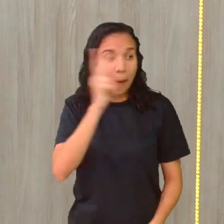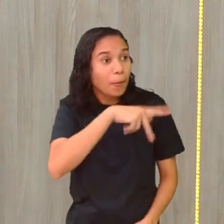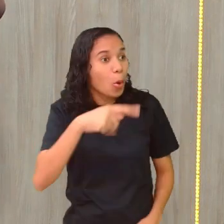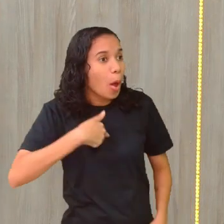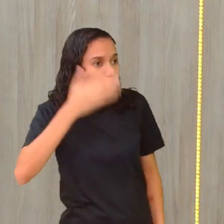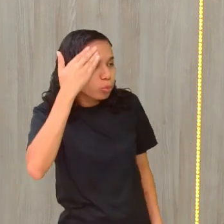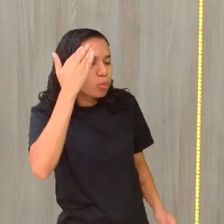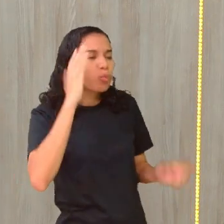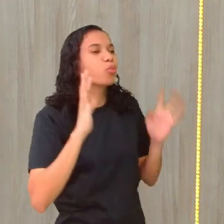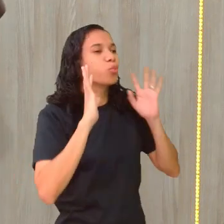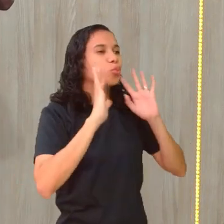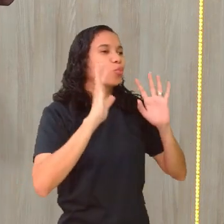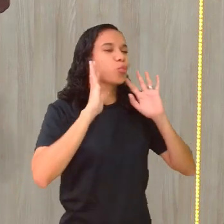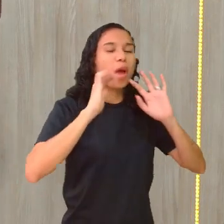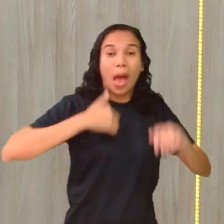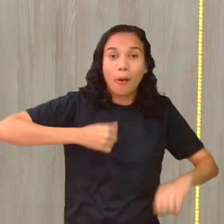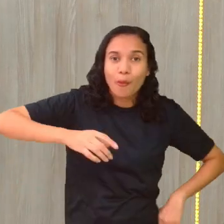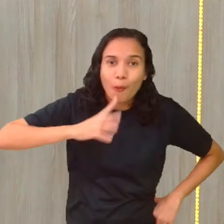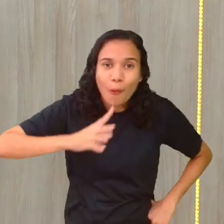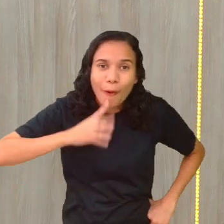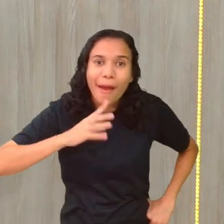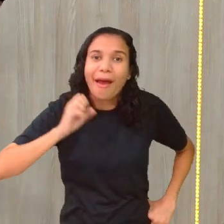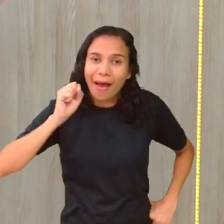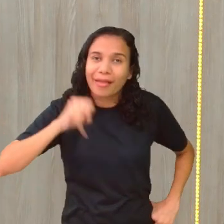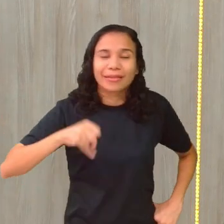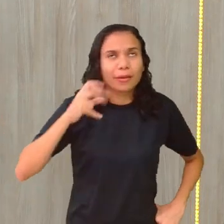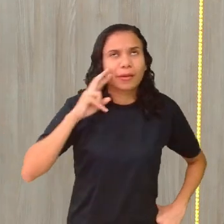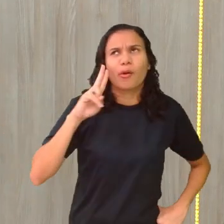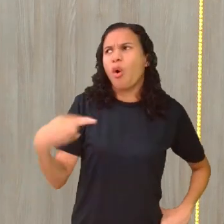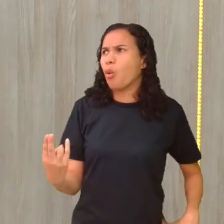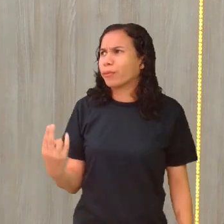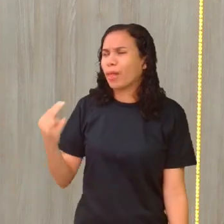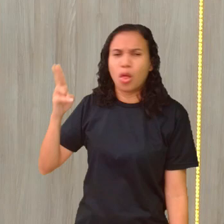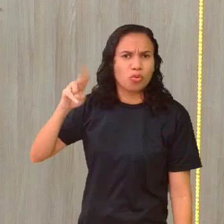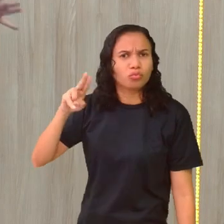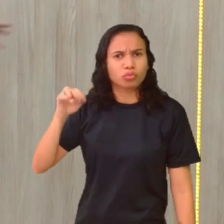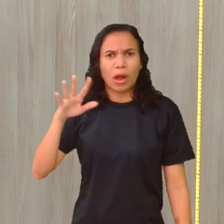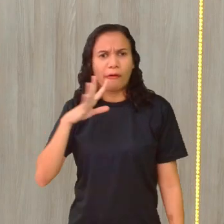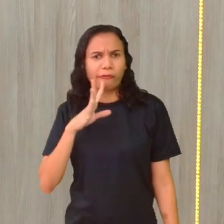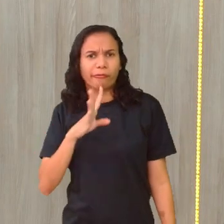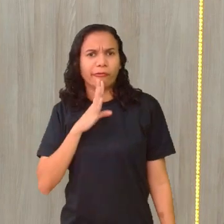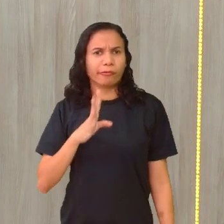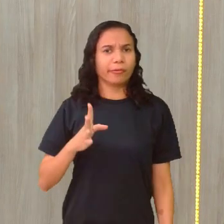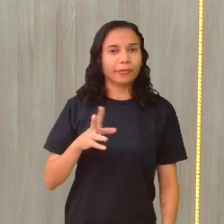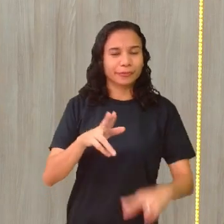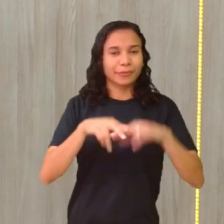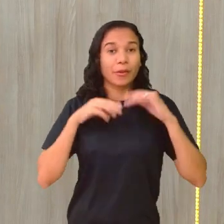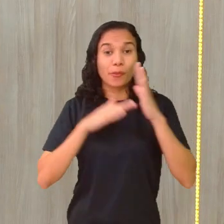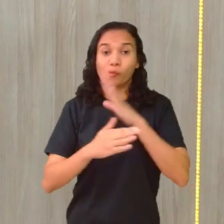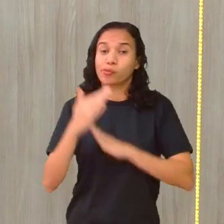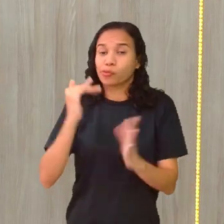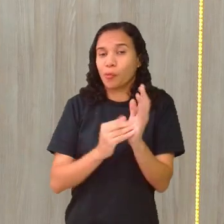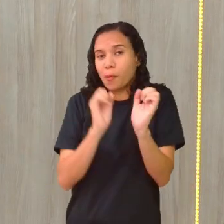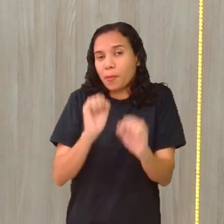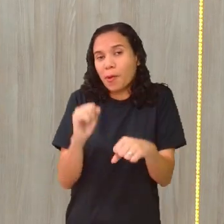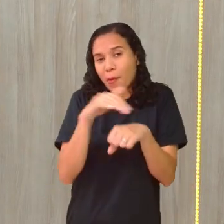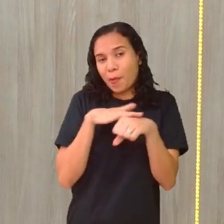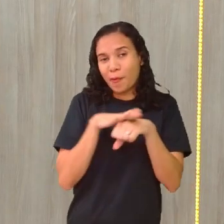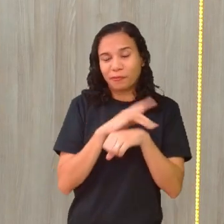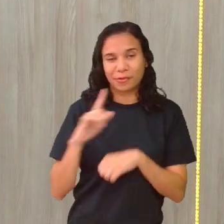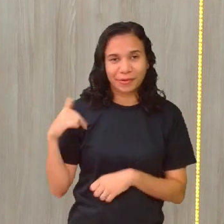entendi, massa. Conheço essa prática. Ou então nunca ouvi falar. Tudo vocês podem conversar com a